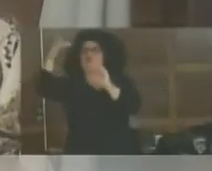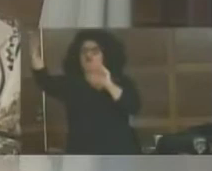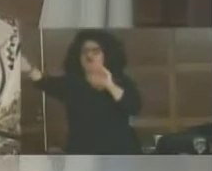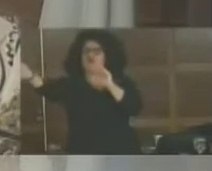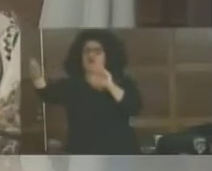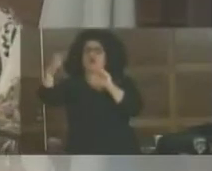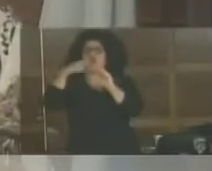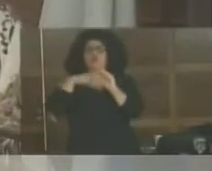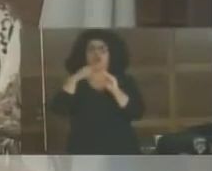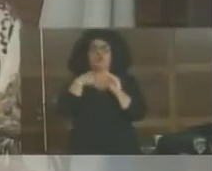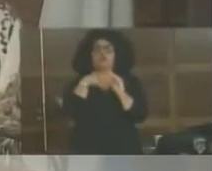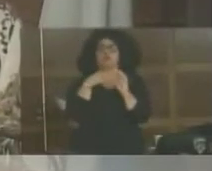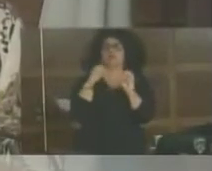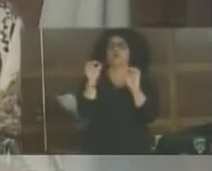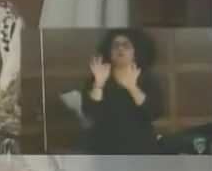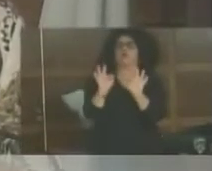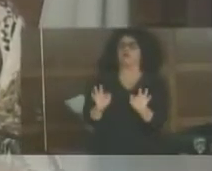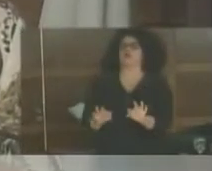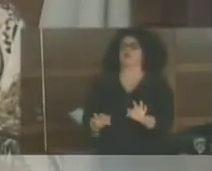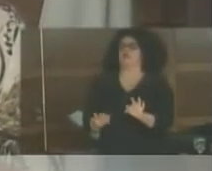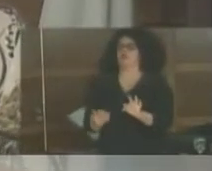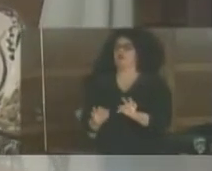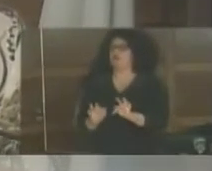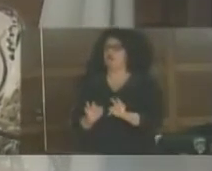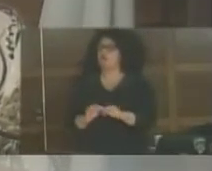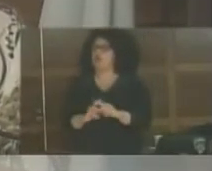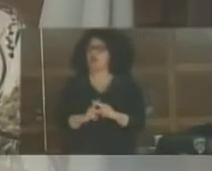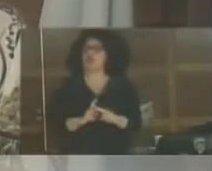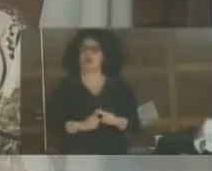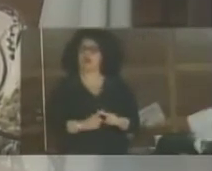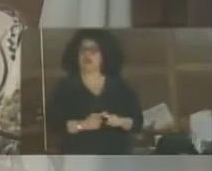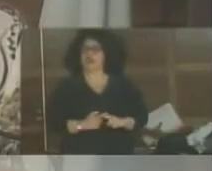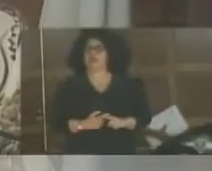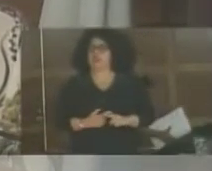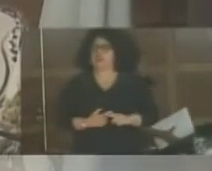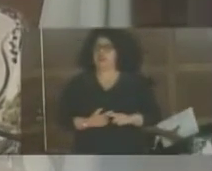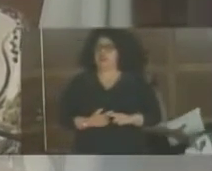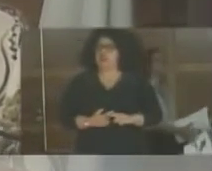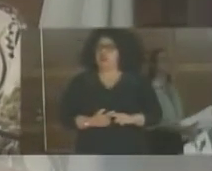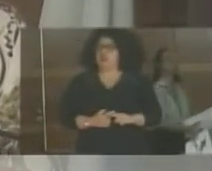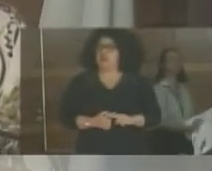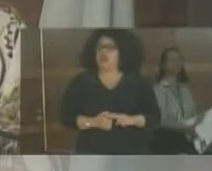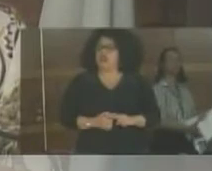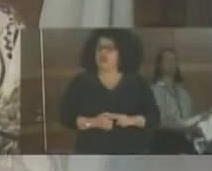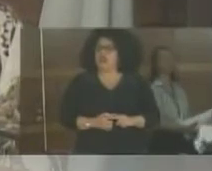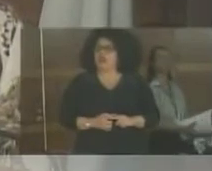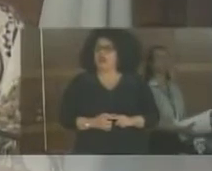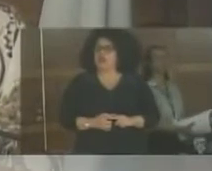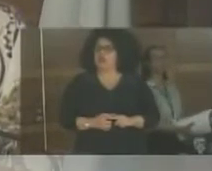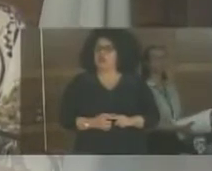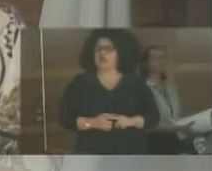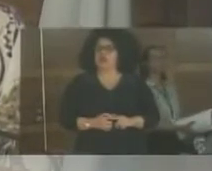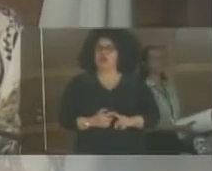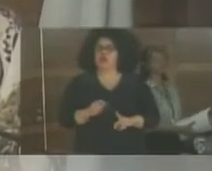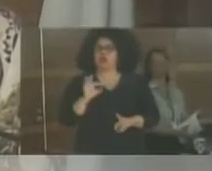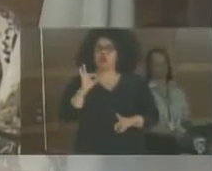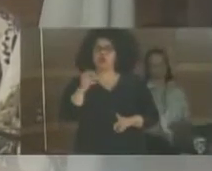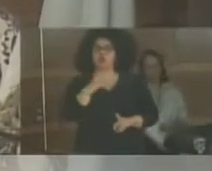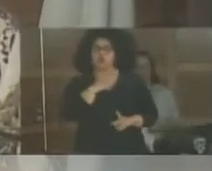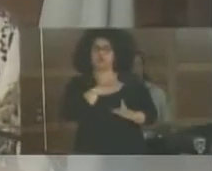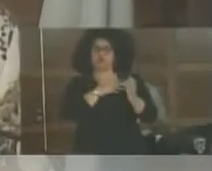Daí, gente, eu estou muito feliz, né, porque são todas indicações do